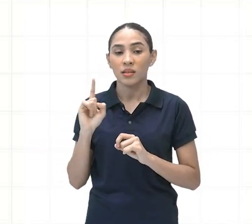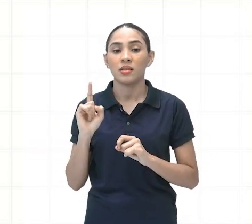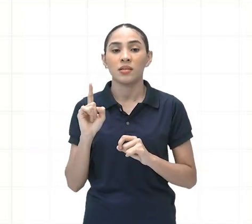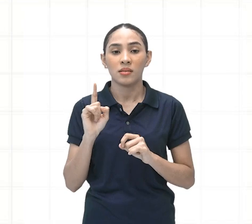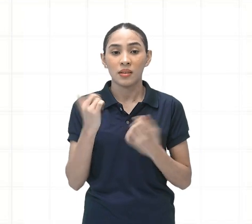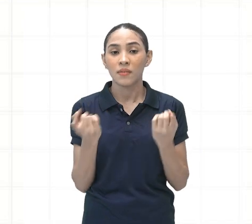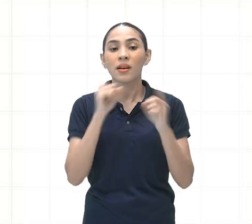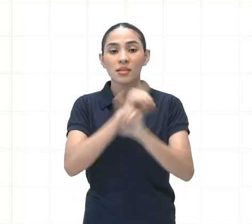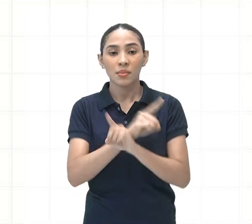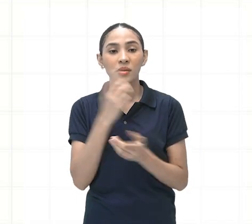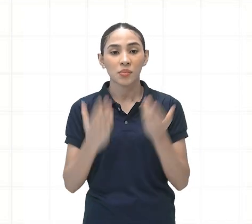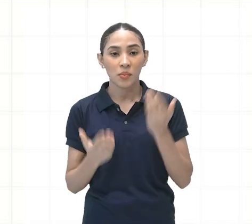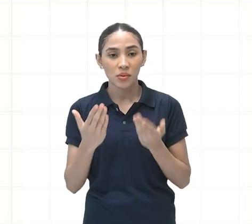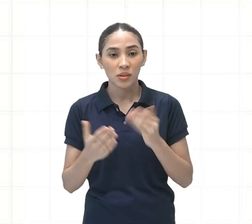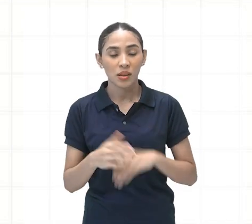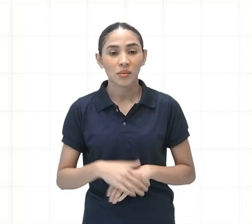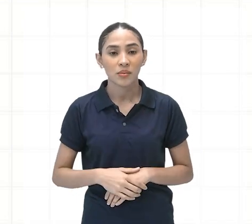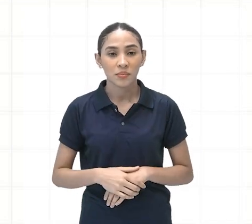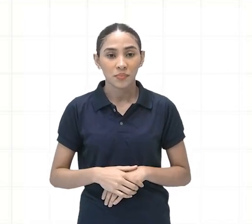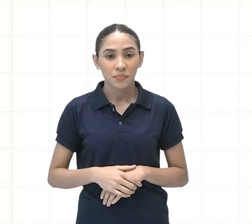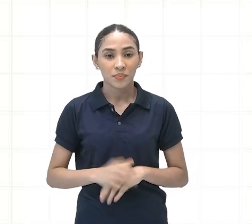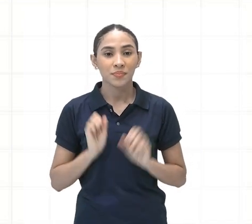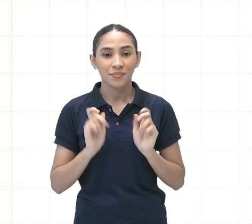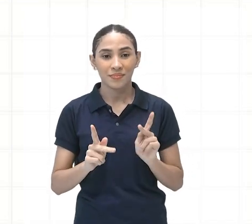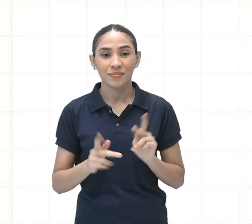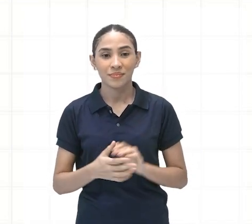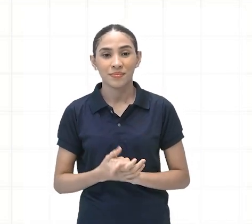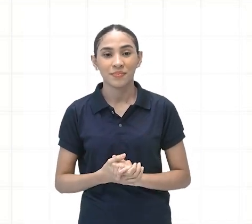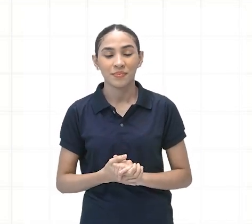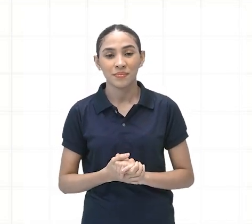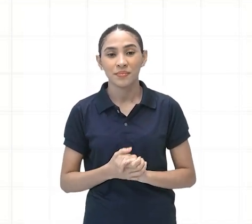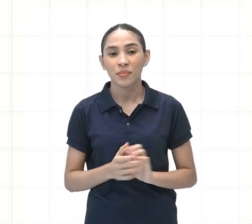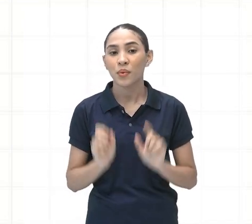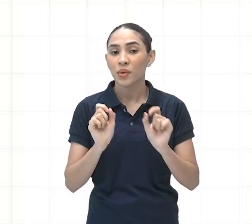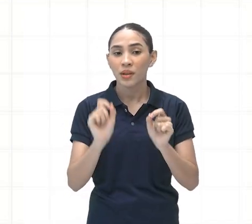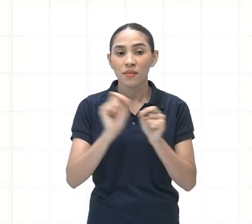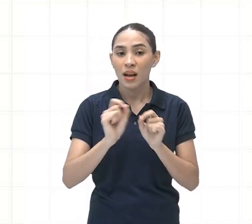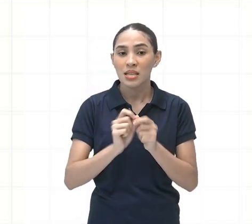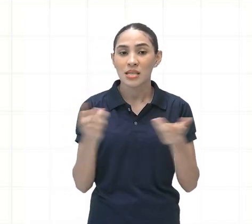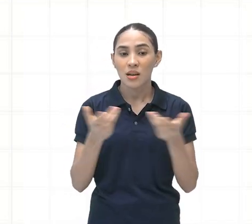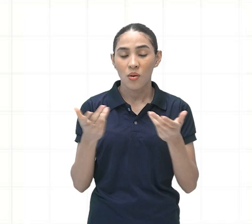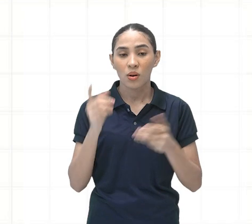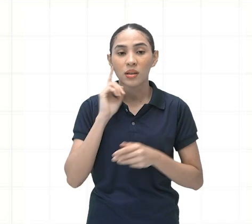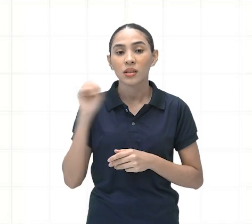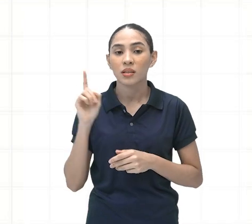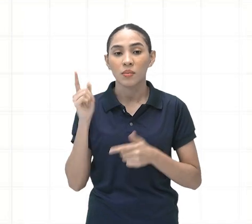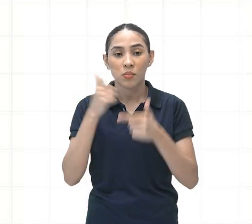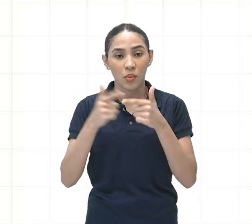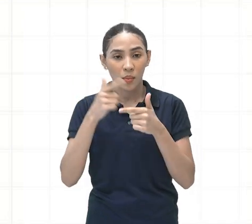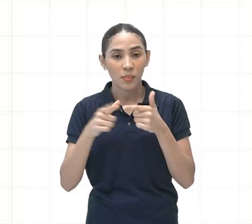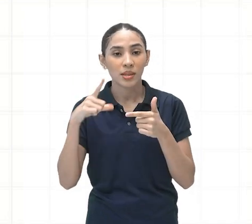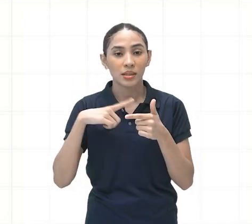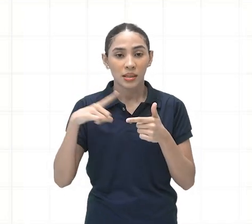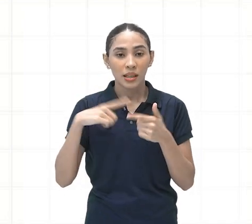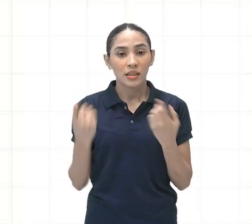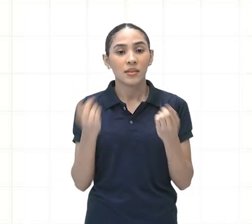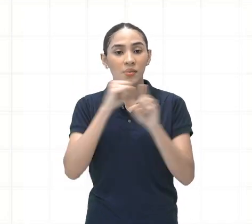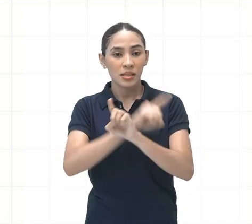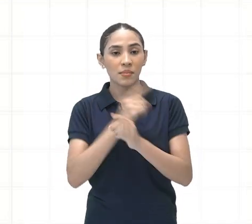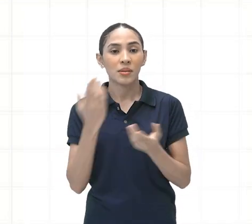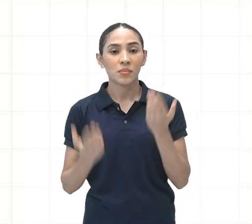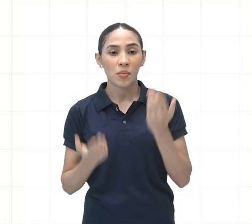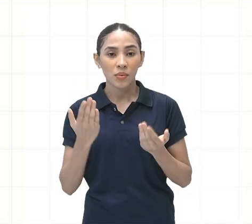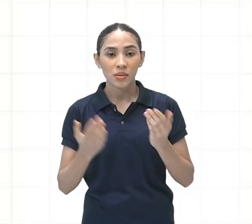grandezas inversamente proporcionais. Tudo bem? E o que é que eu faço para resolver problemas que têm grandezas